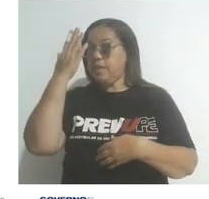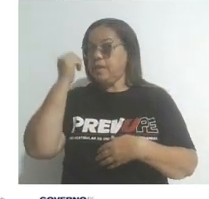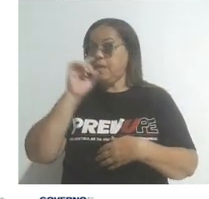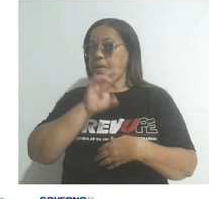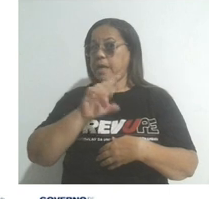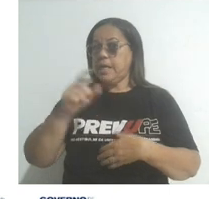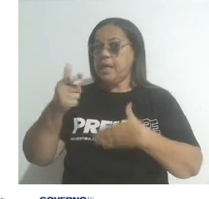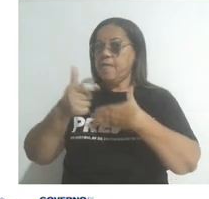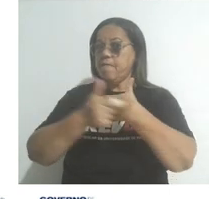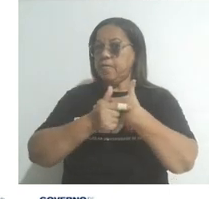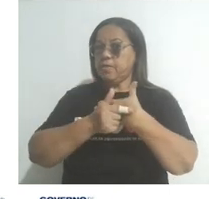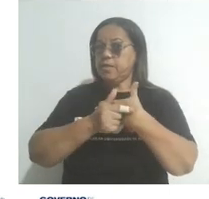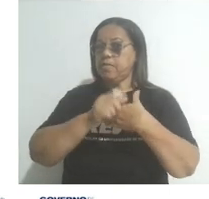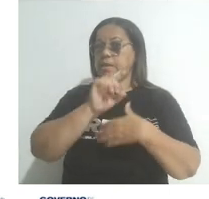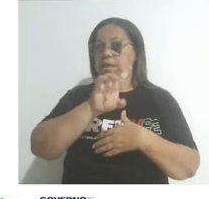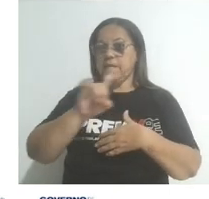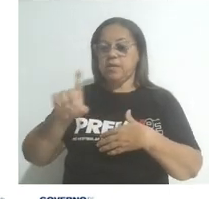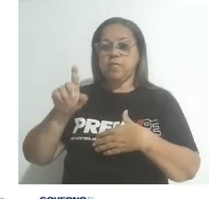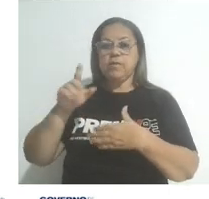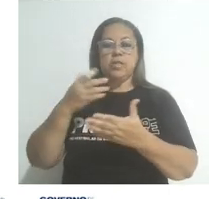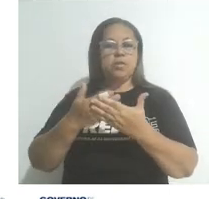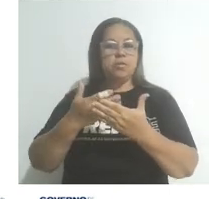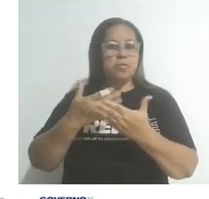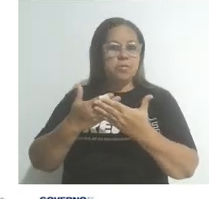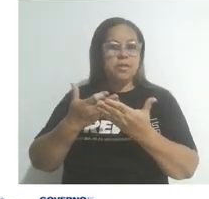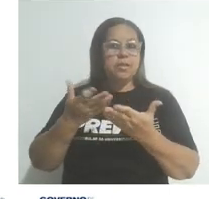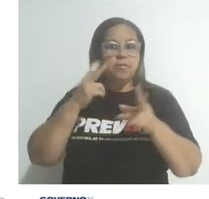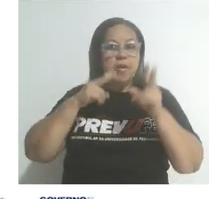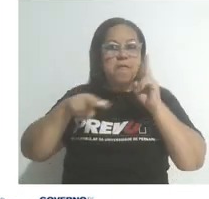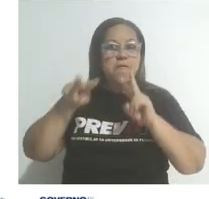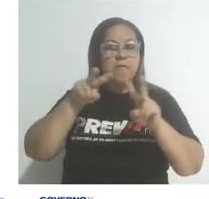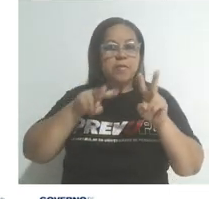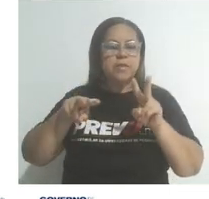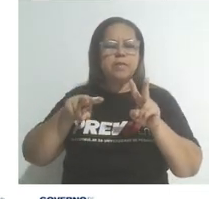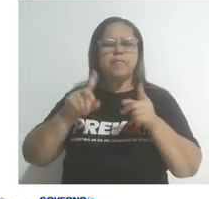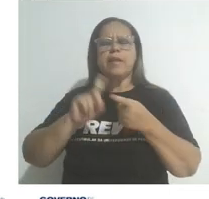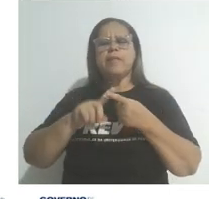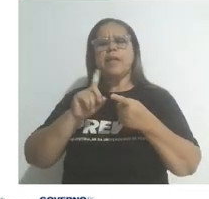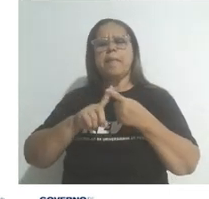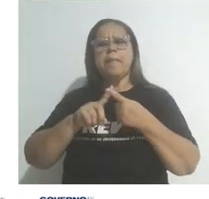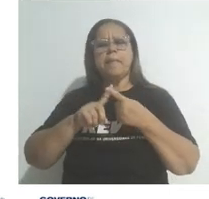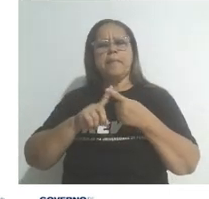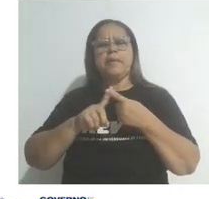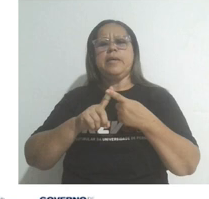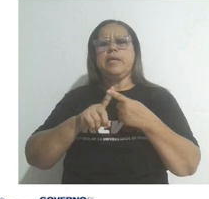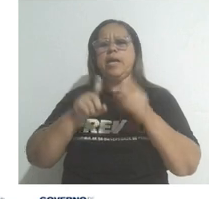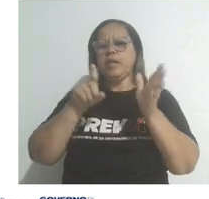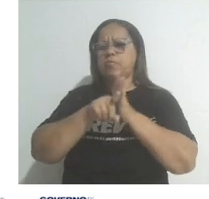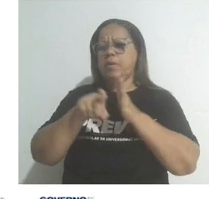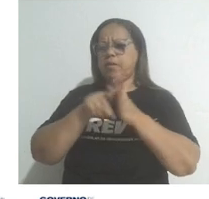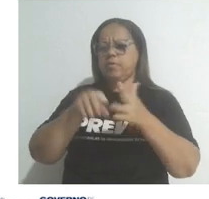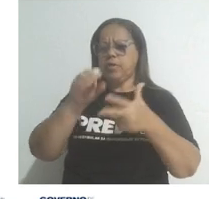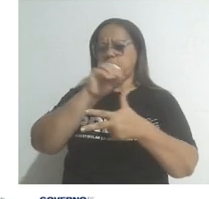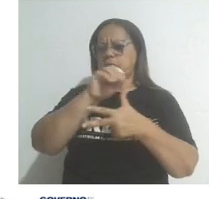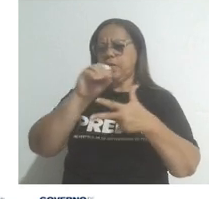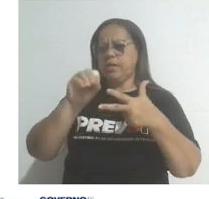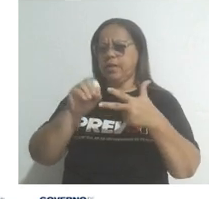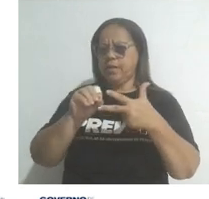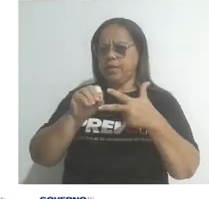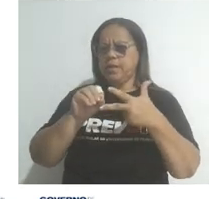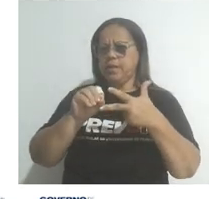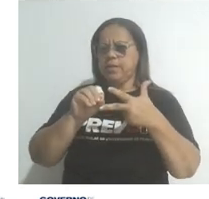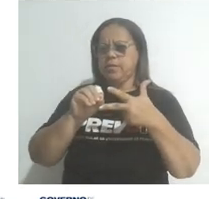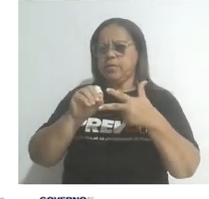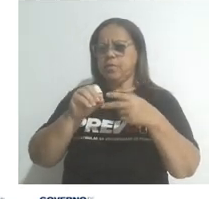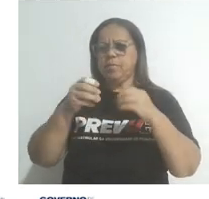de cada estrutura dessas estruturas celulares que vocês estão vendo aí. Além disso, pessoal, as questões de citologia do Enem, elas são muito